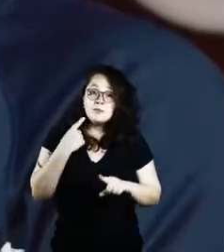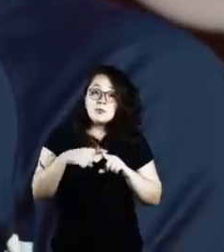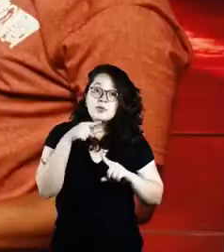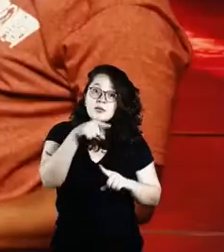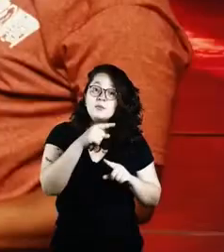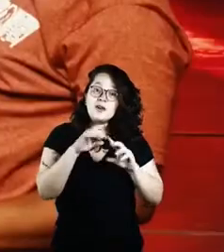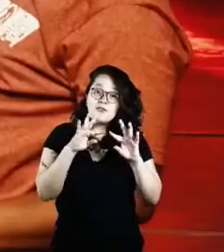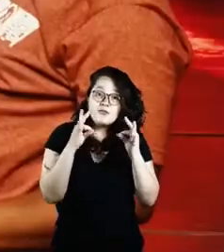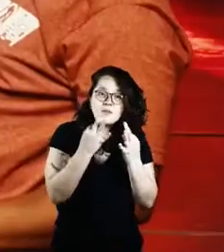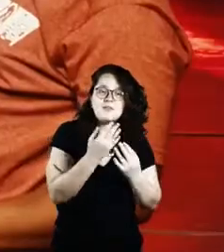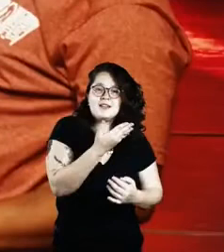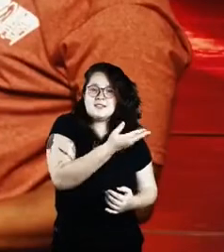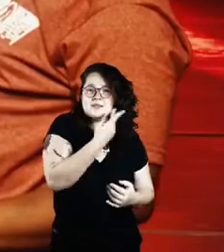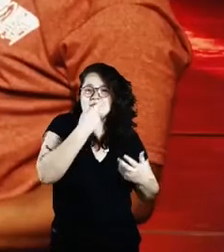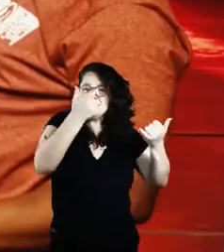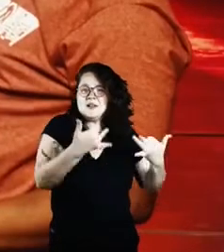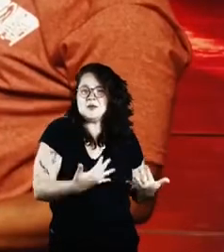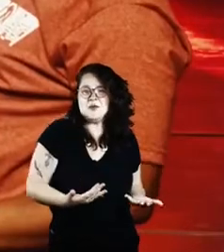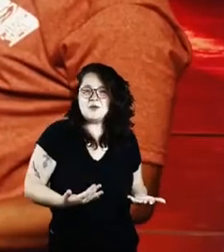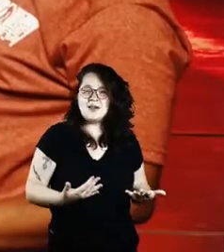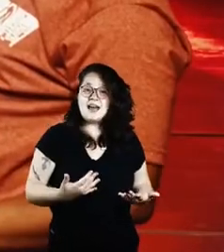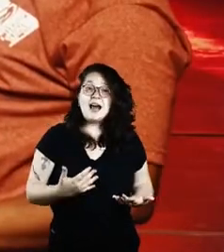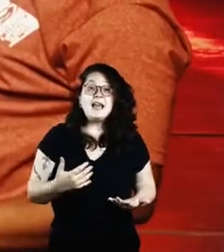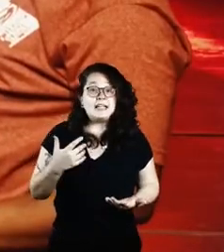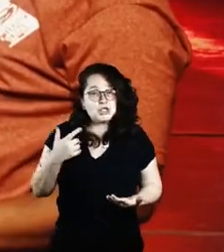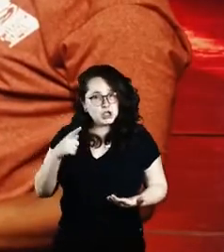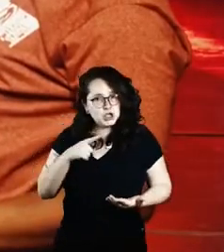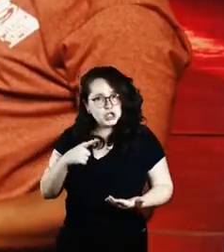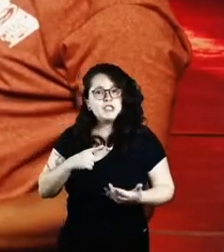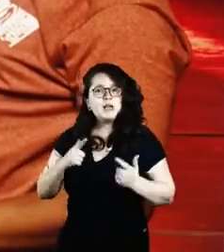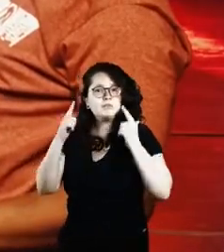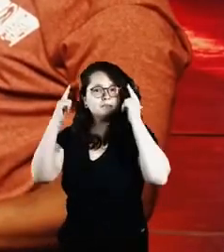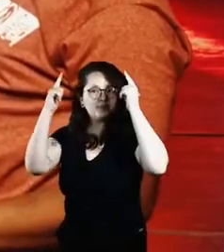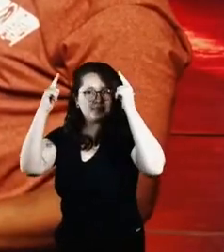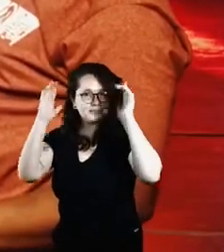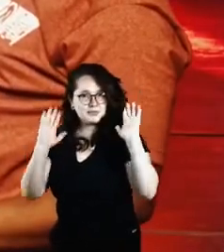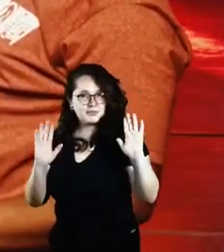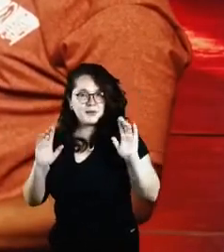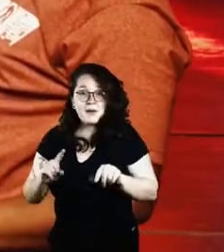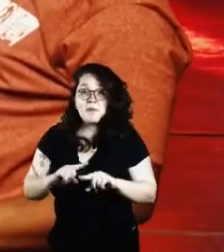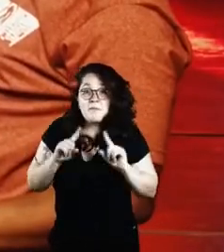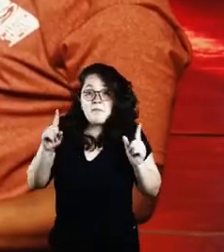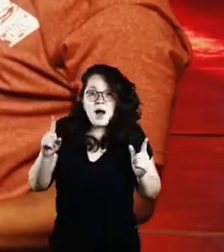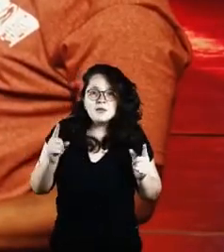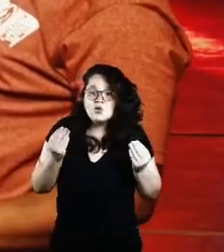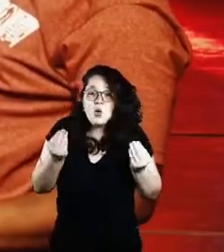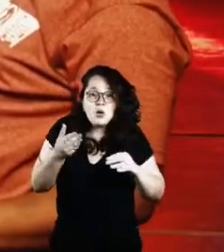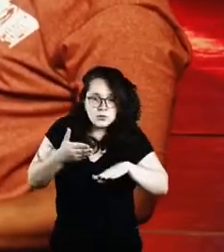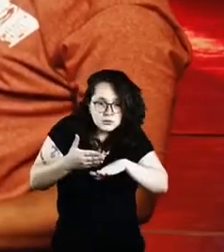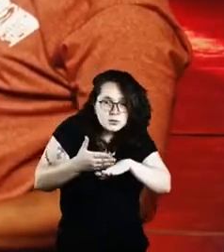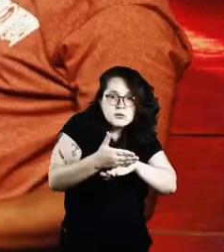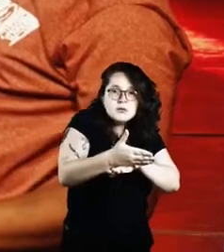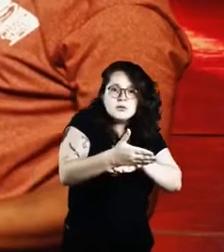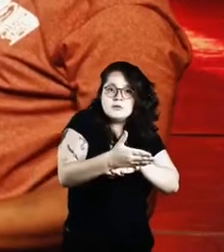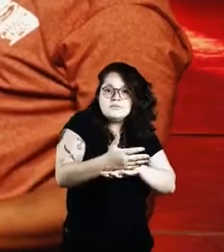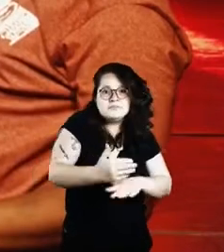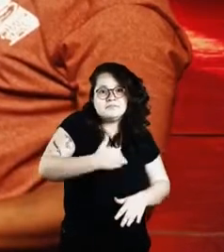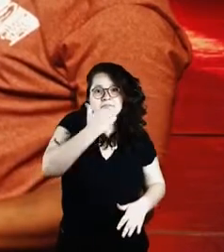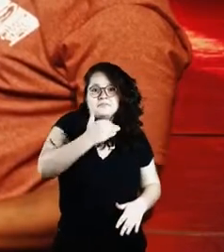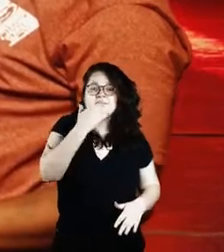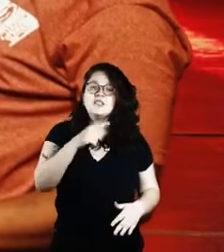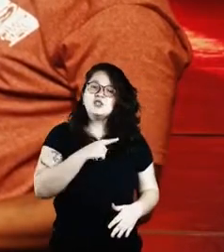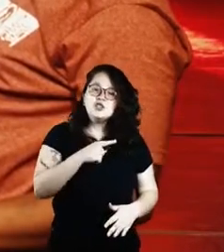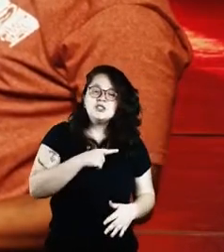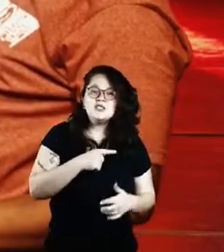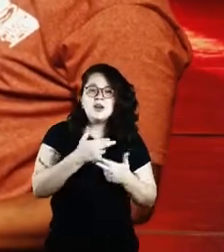falando. Não é que não tinha o entretenimento, a gente queria. Só que a gente não podia entrar nesses lugares. Você tinha o